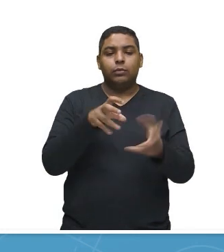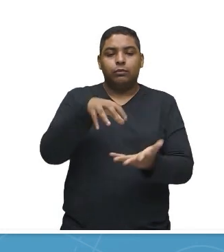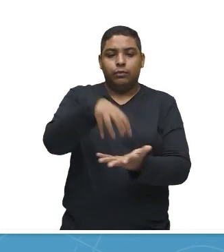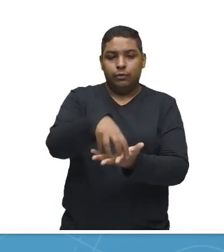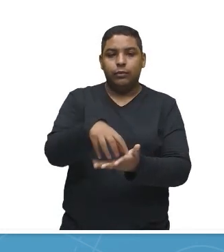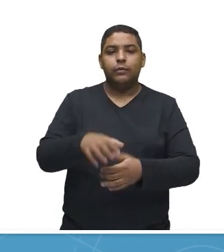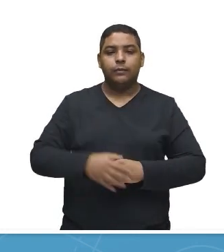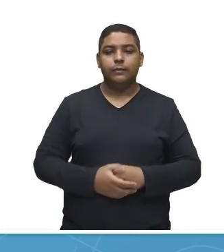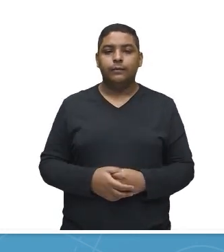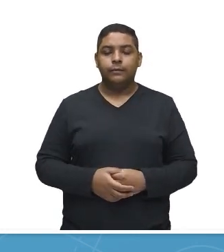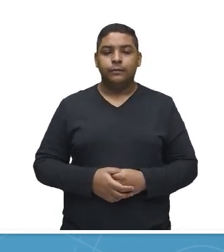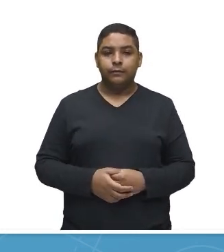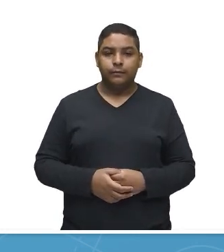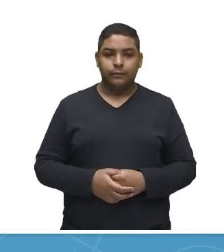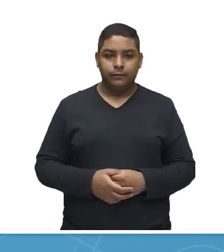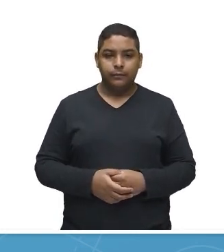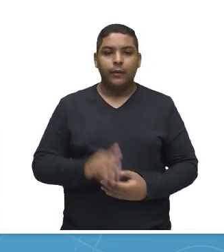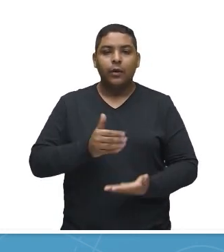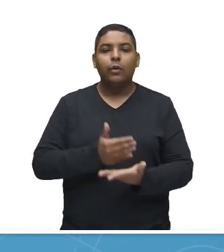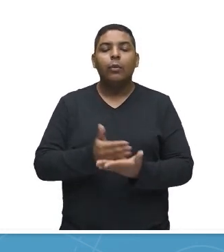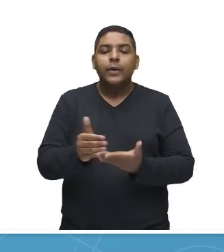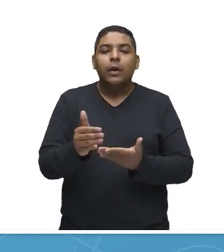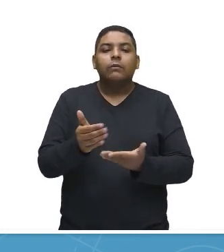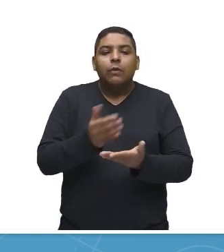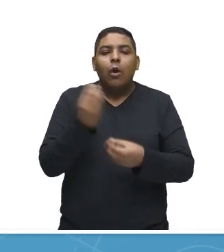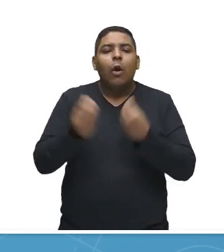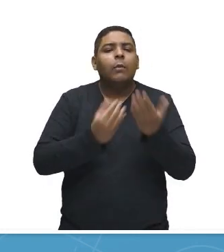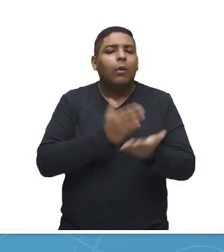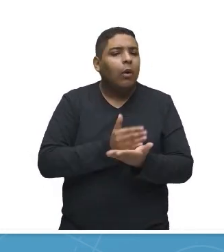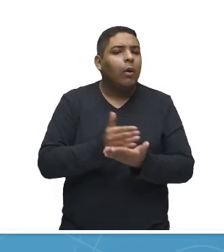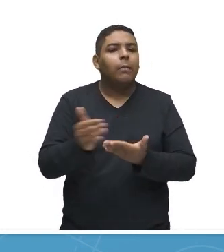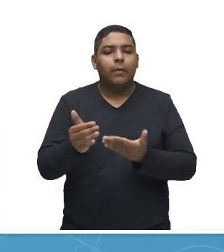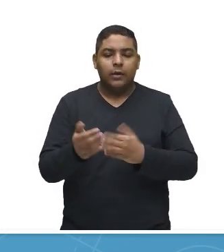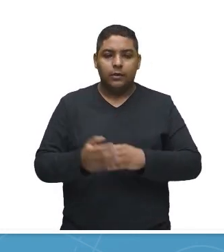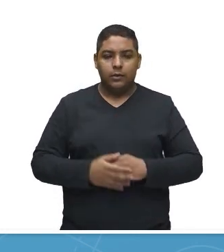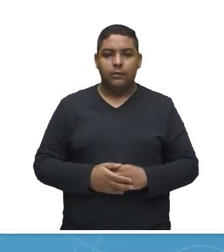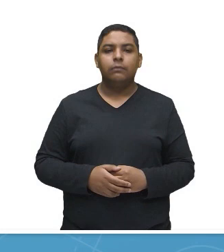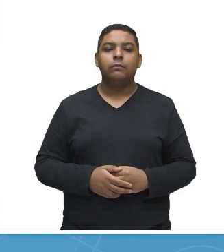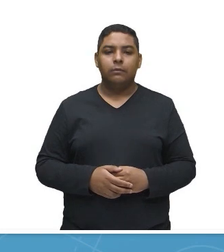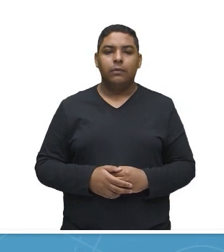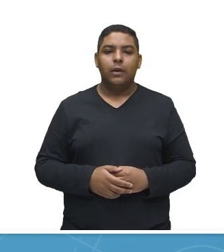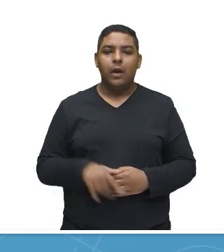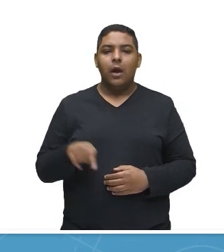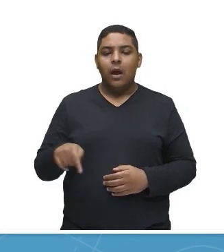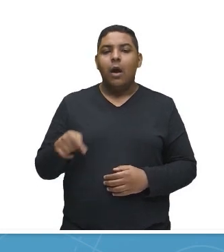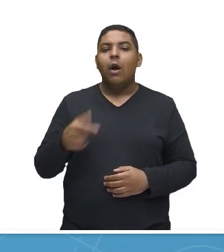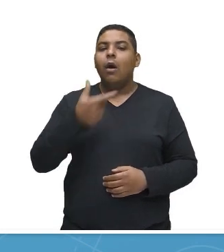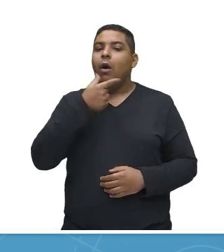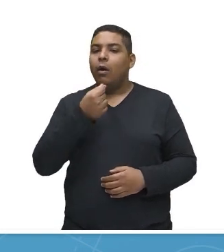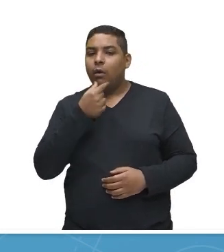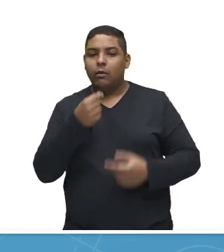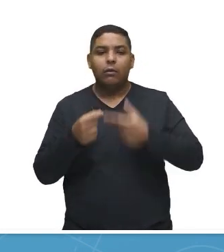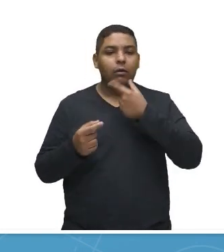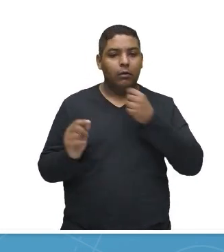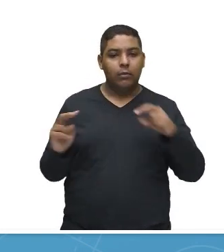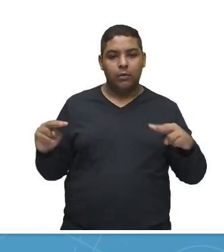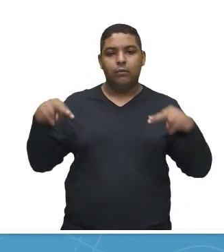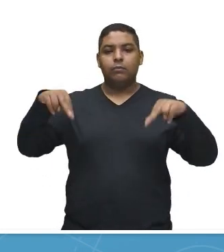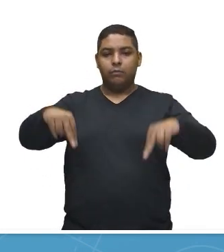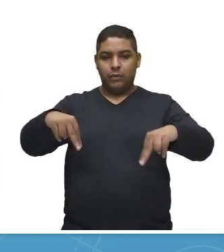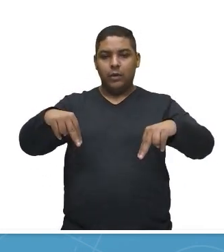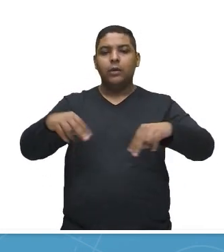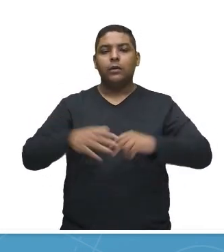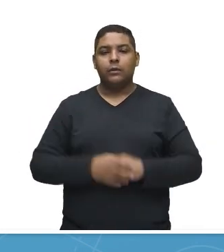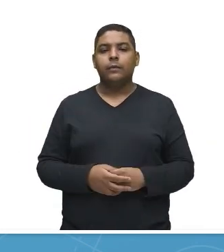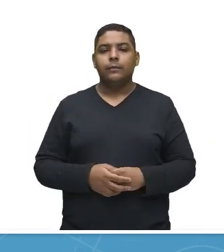falando a respeito do início da luta. Então, nessa luta, os guerreiros iniciam a luta em pé,